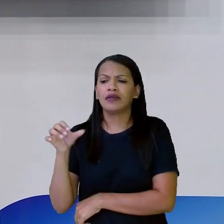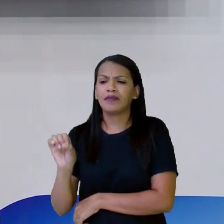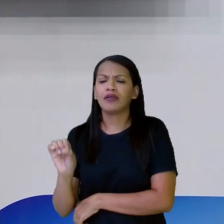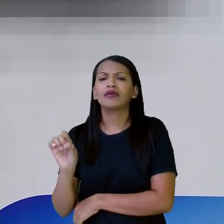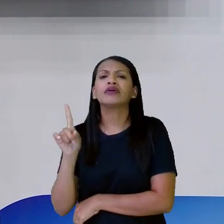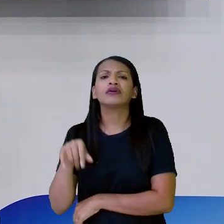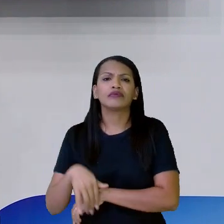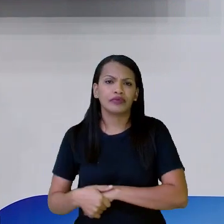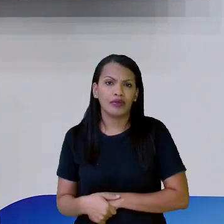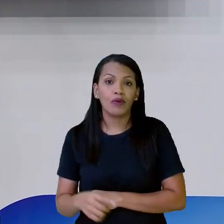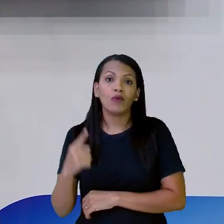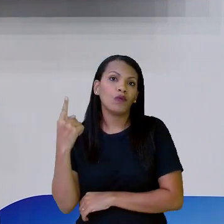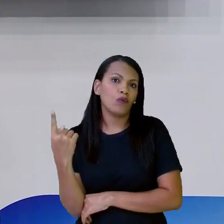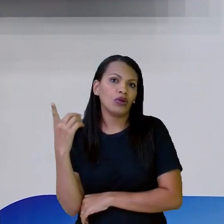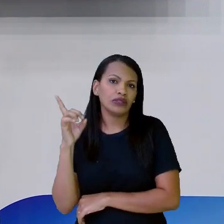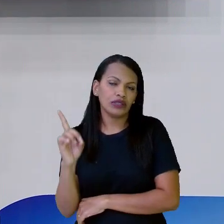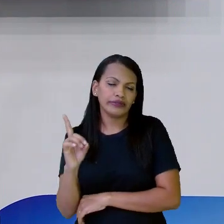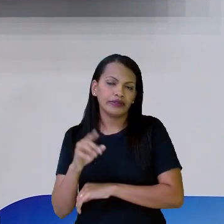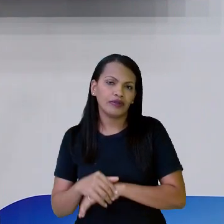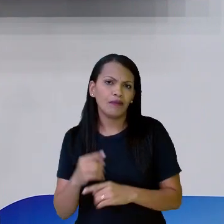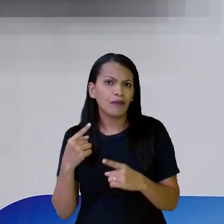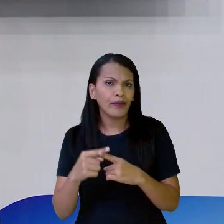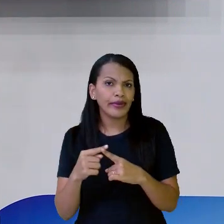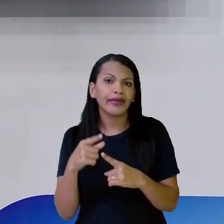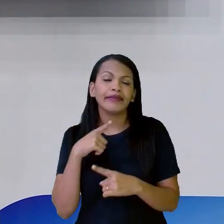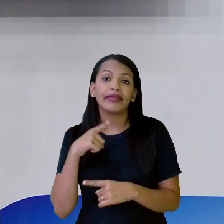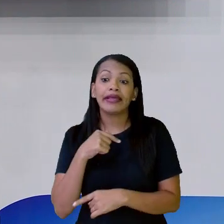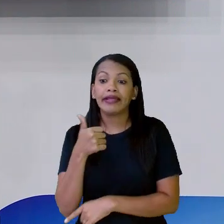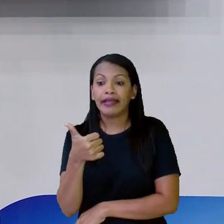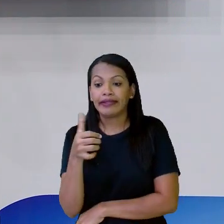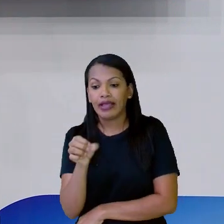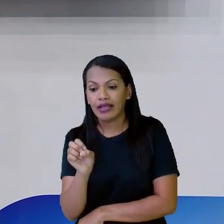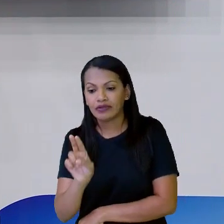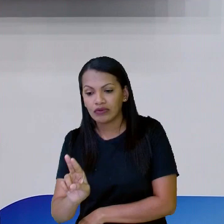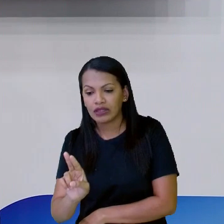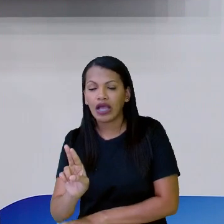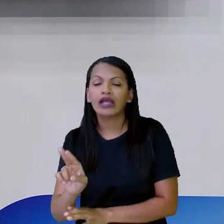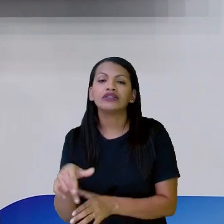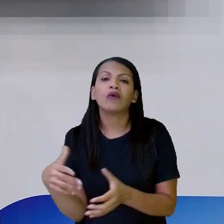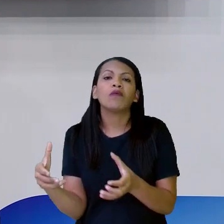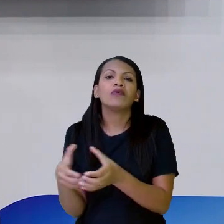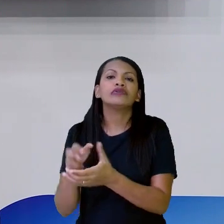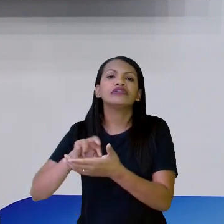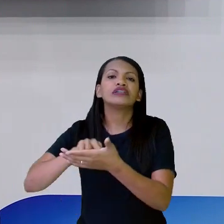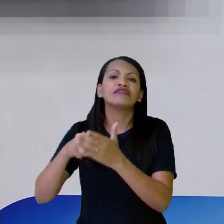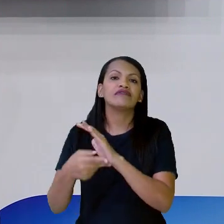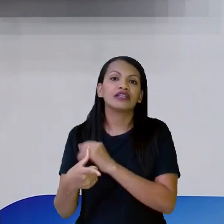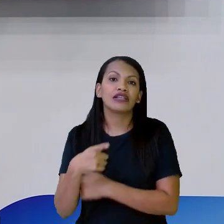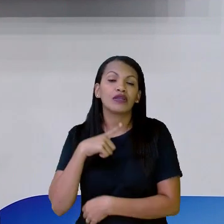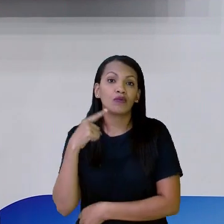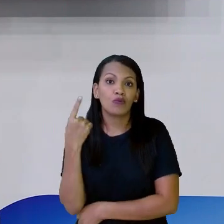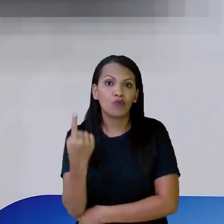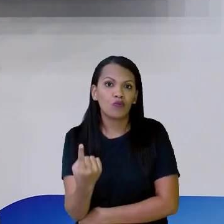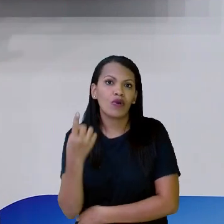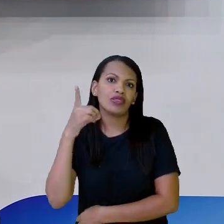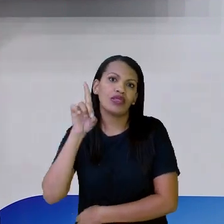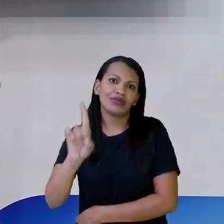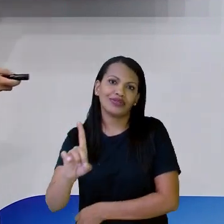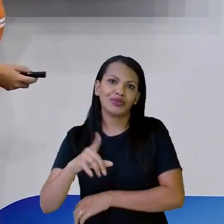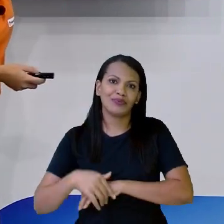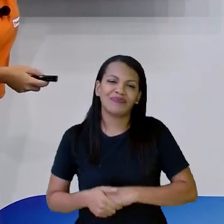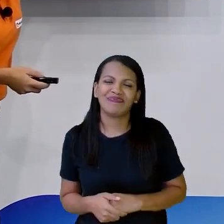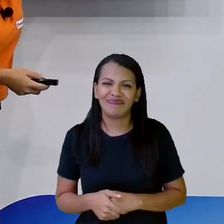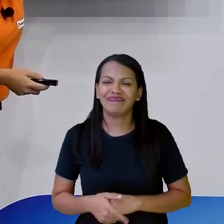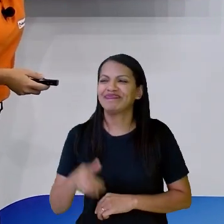uma dezena, que é composta de 10 unidades. Nesse caso, 10 bolinhas. E por último aqui,